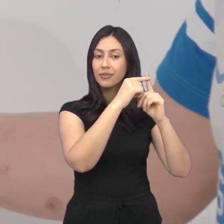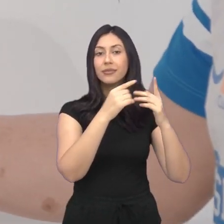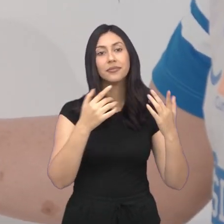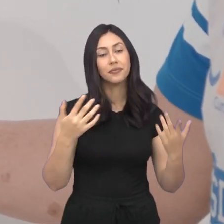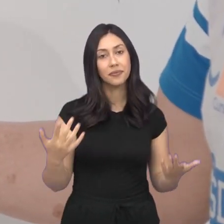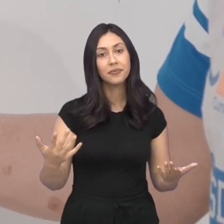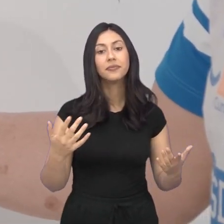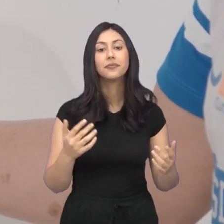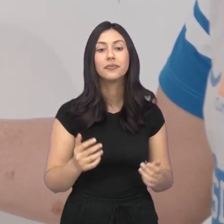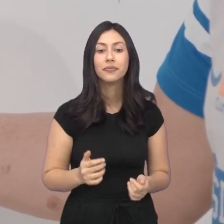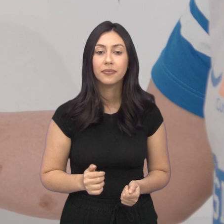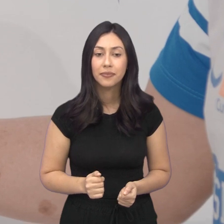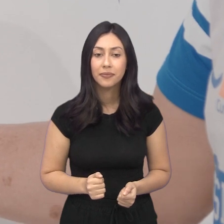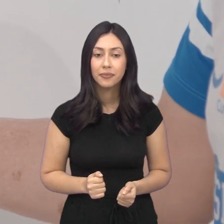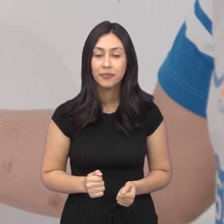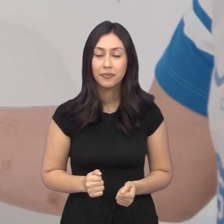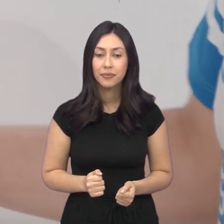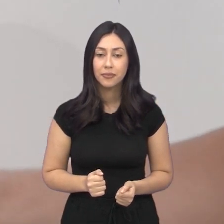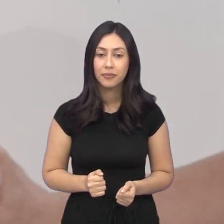valor positivo.